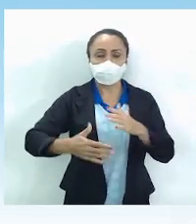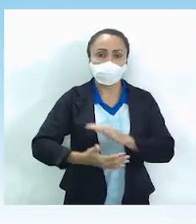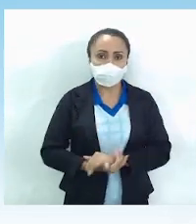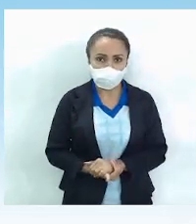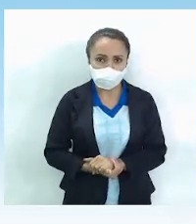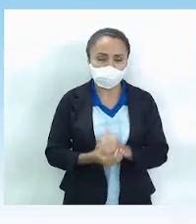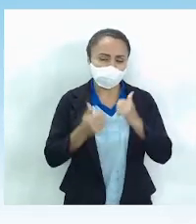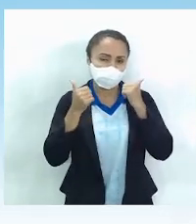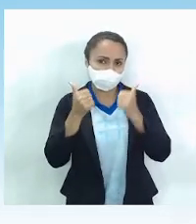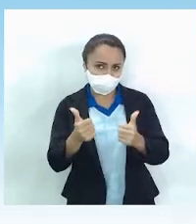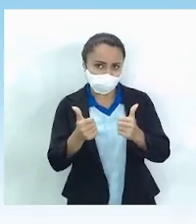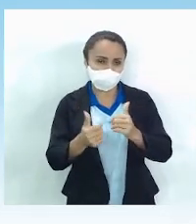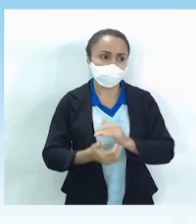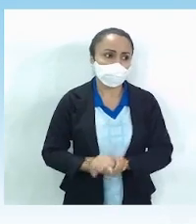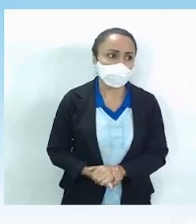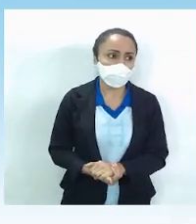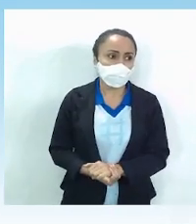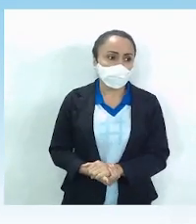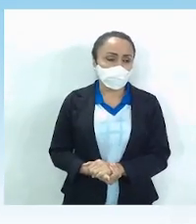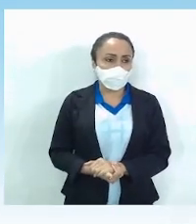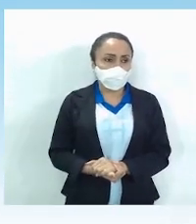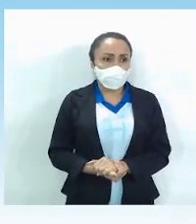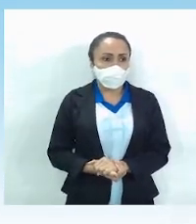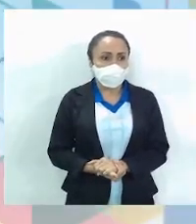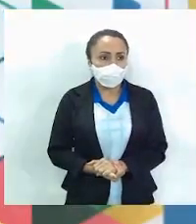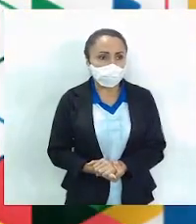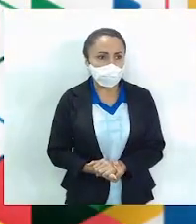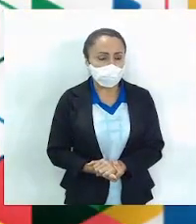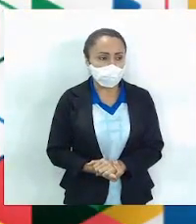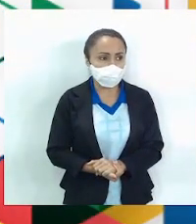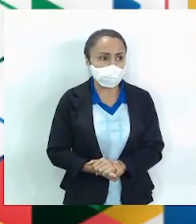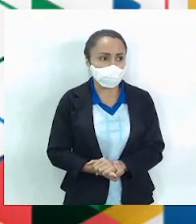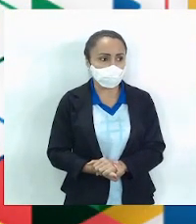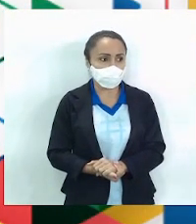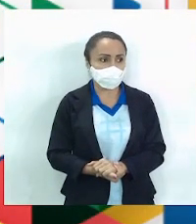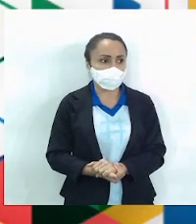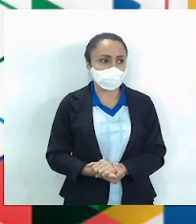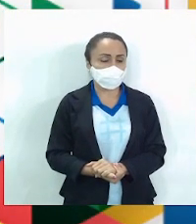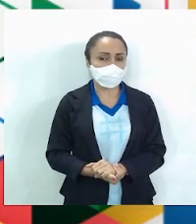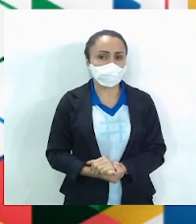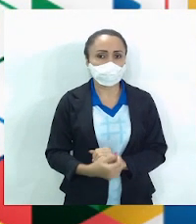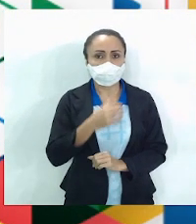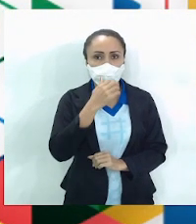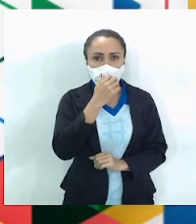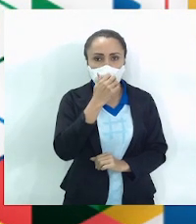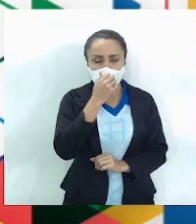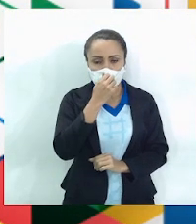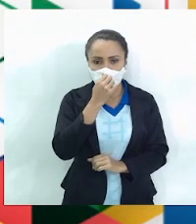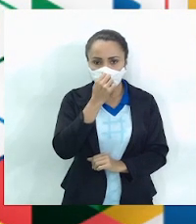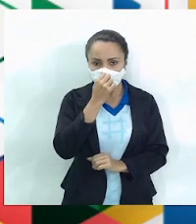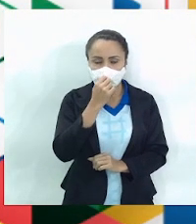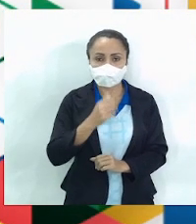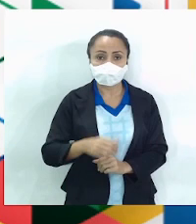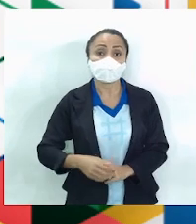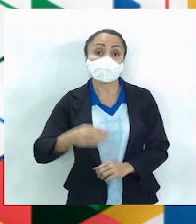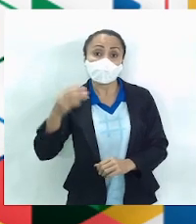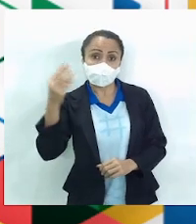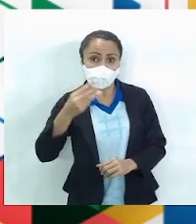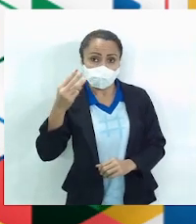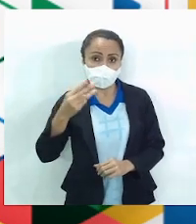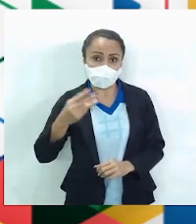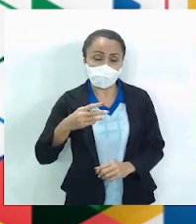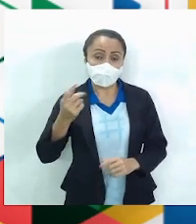mercadorias. Beleza? Letra C aí. Vamos para a segunda questão. A terceira, aliás, no caso. Agora